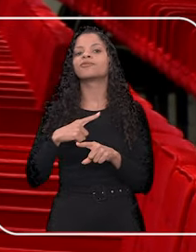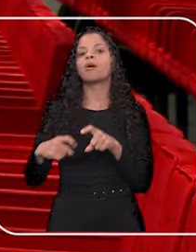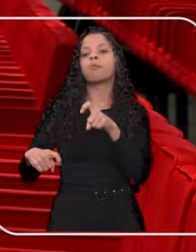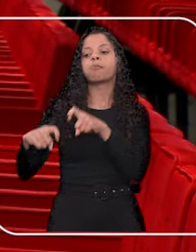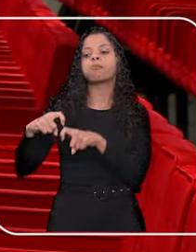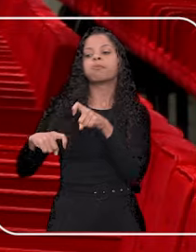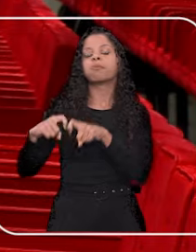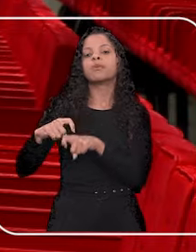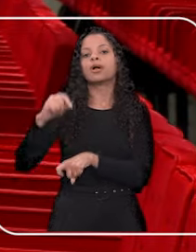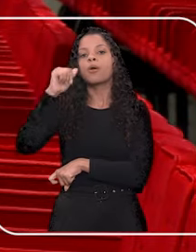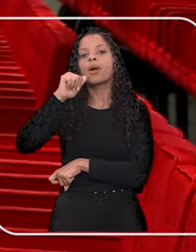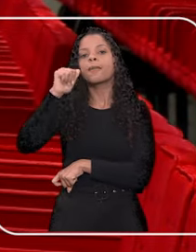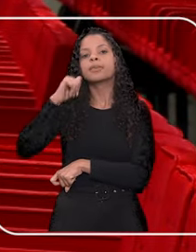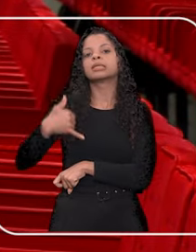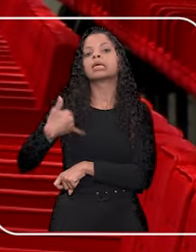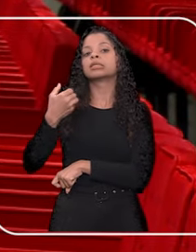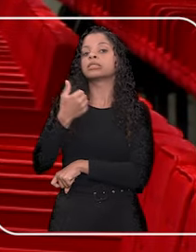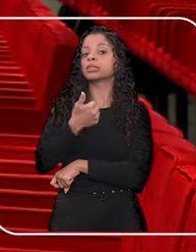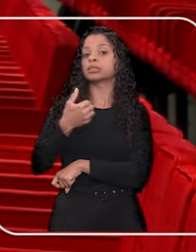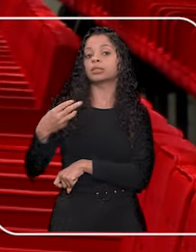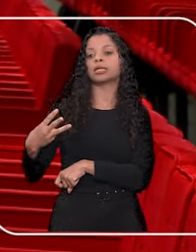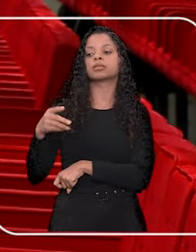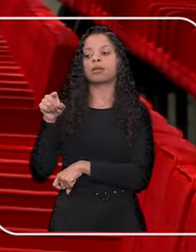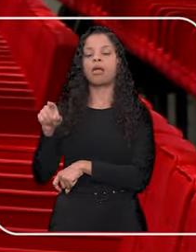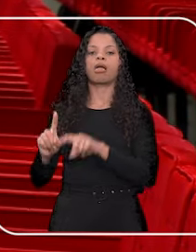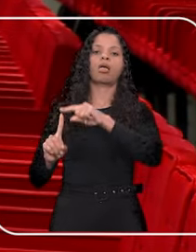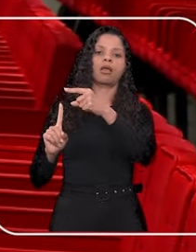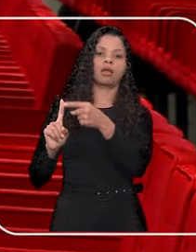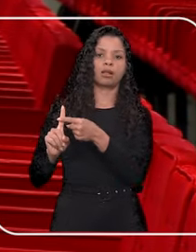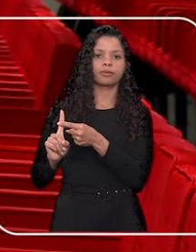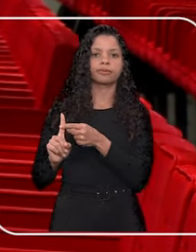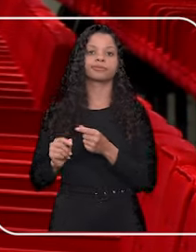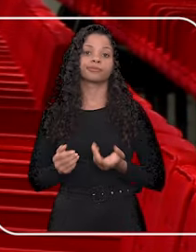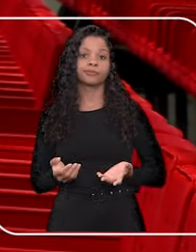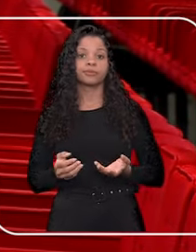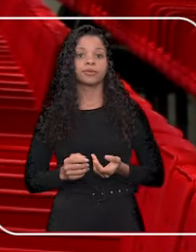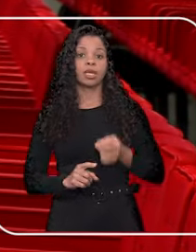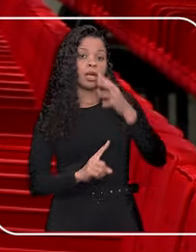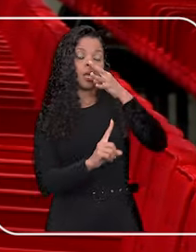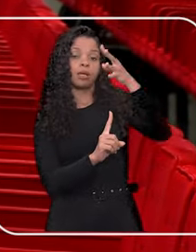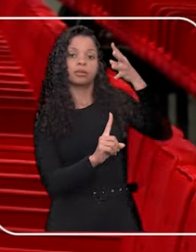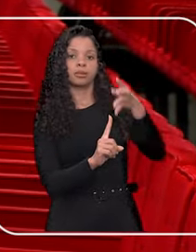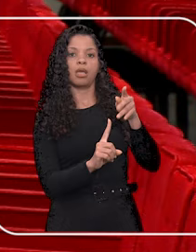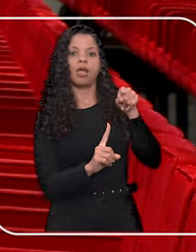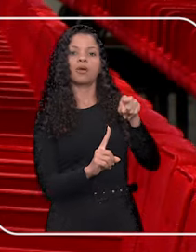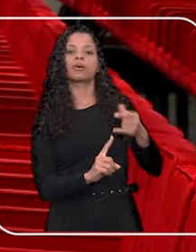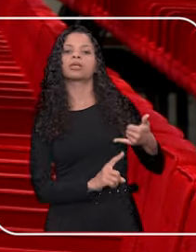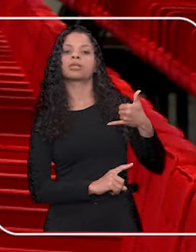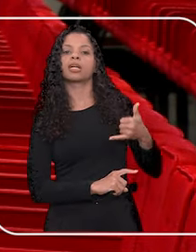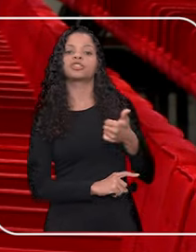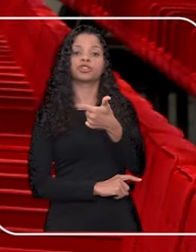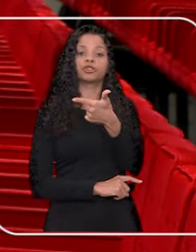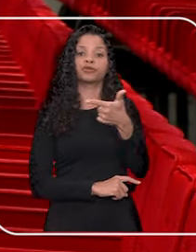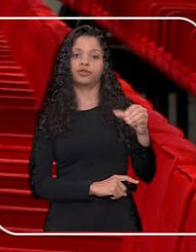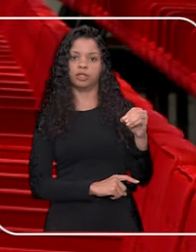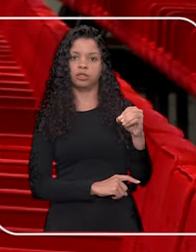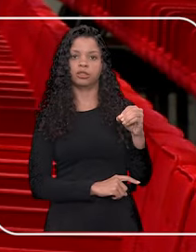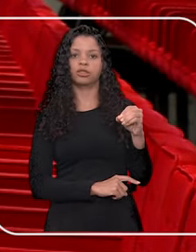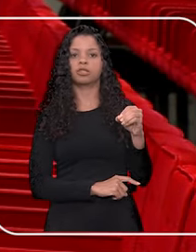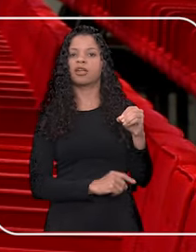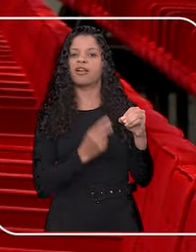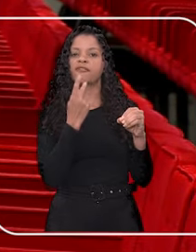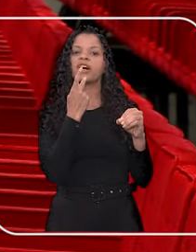relações sexuais inclusive resultando em uma gravidez embora o réu que na época dos fatos tinha 20 anos de